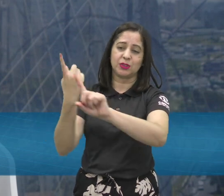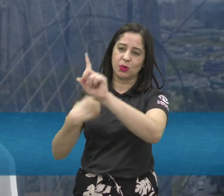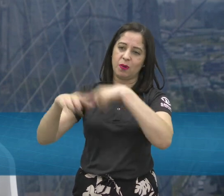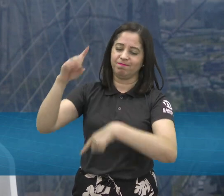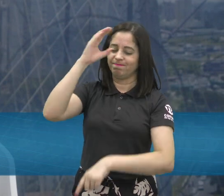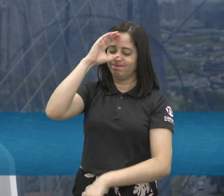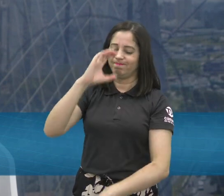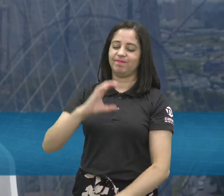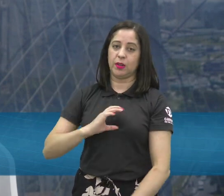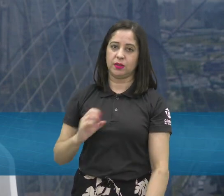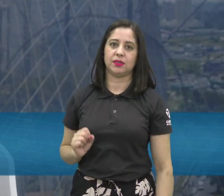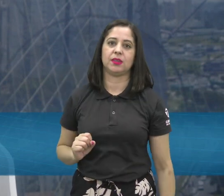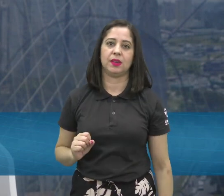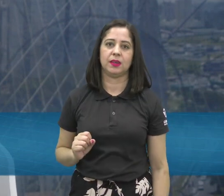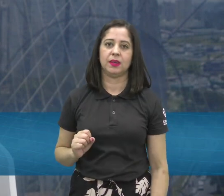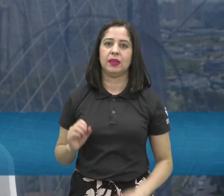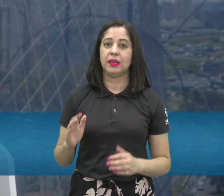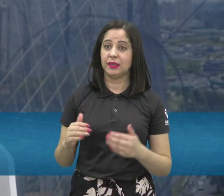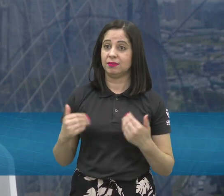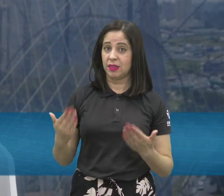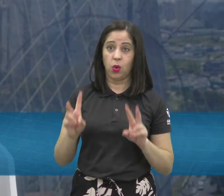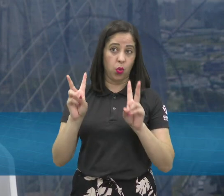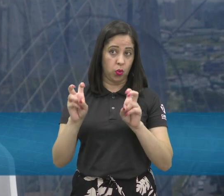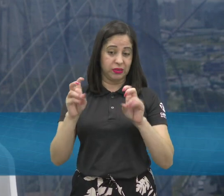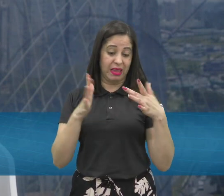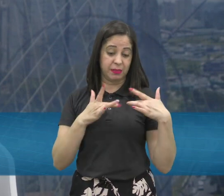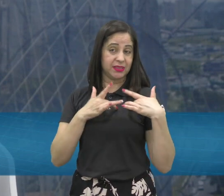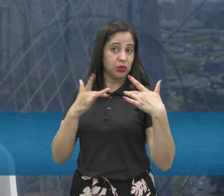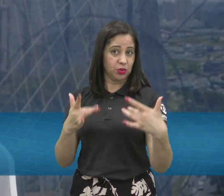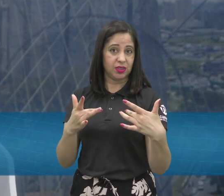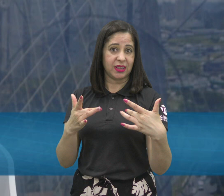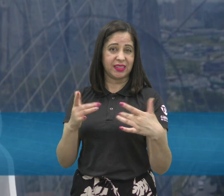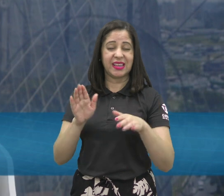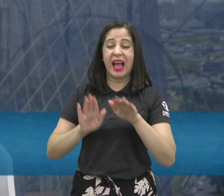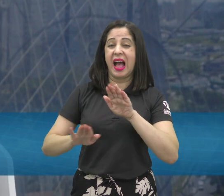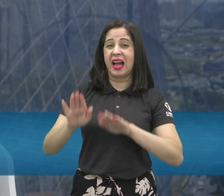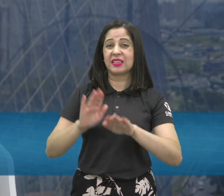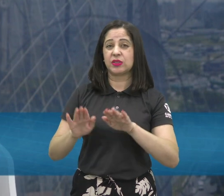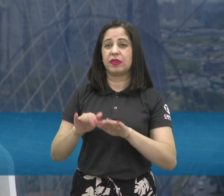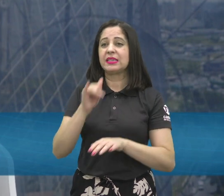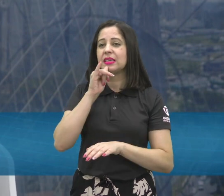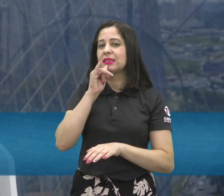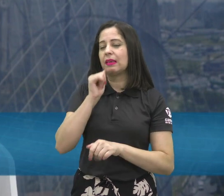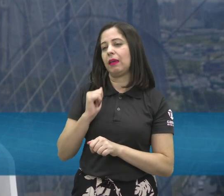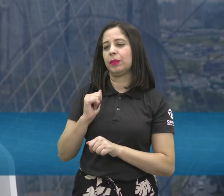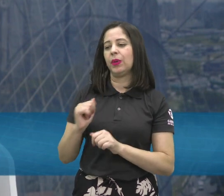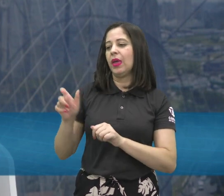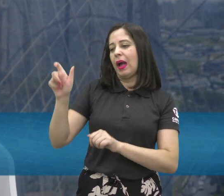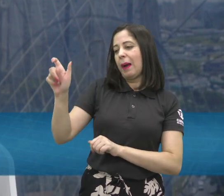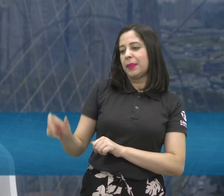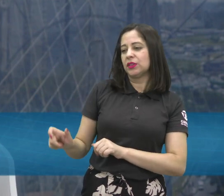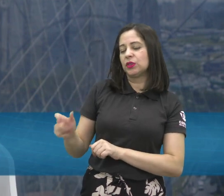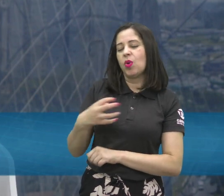E eu falo assim, a gente está falando da solidariedade, às vezes tem uma pessoa em casa, né, que se sensibiliza com